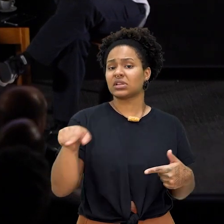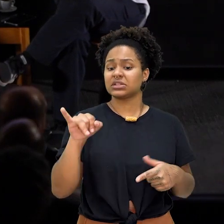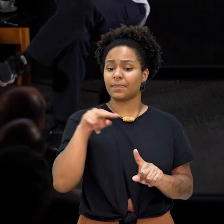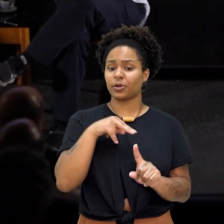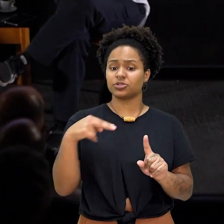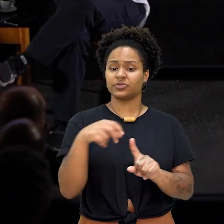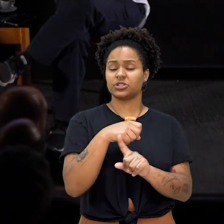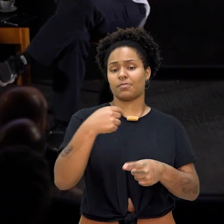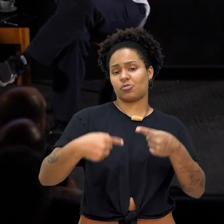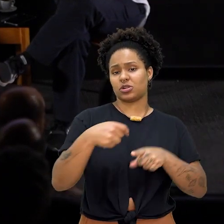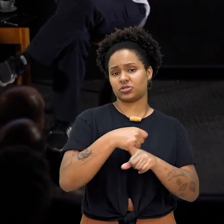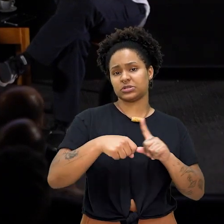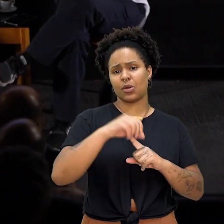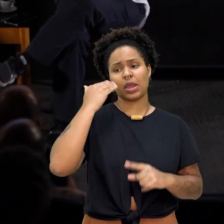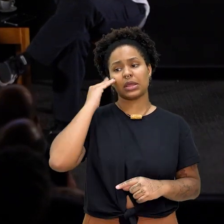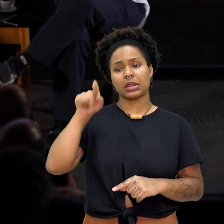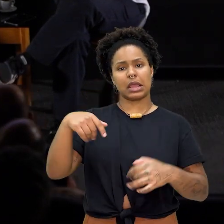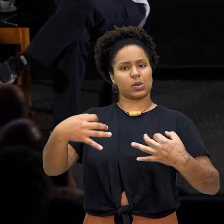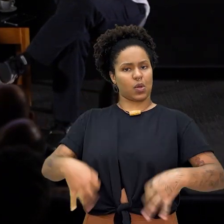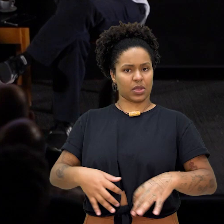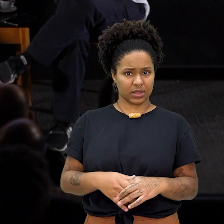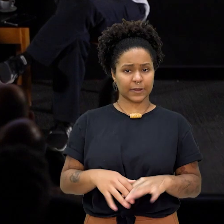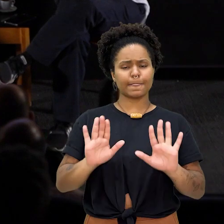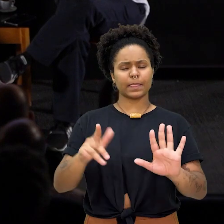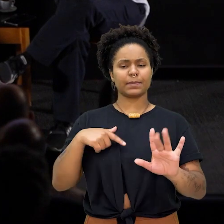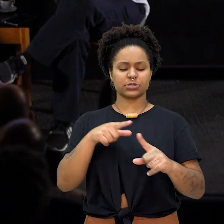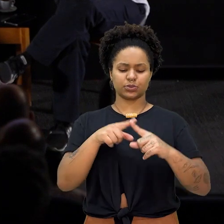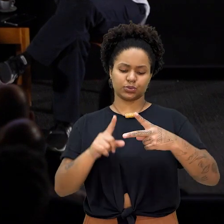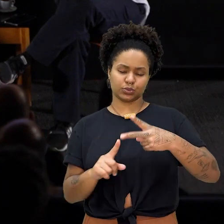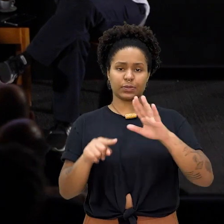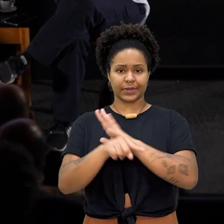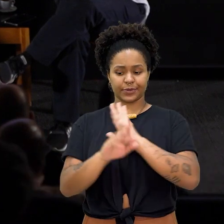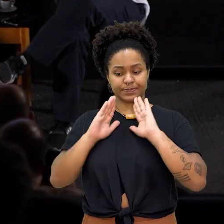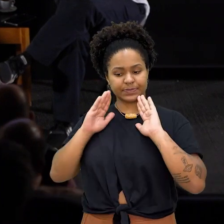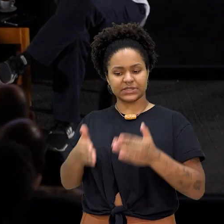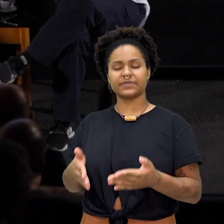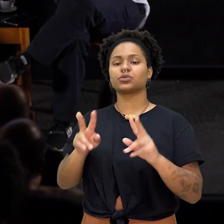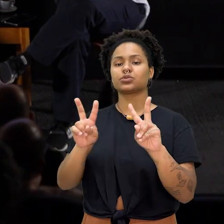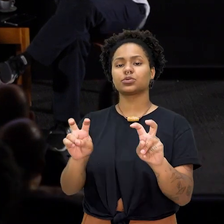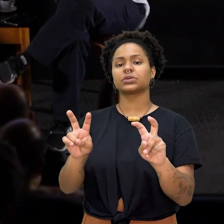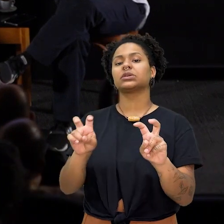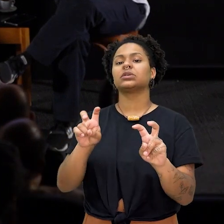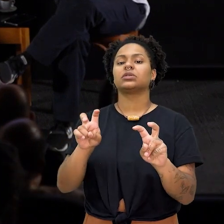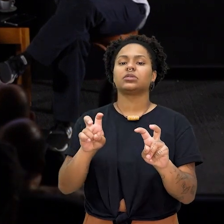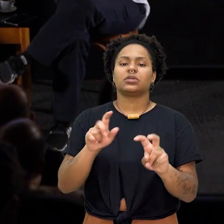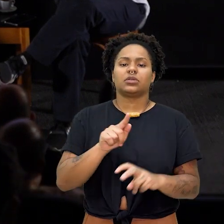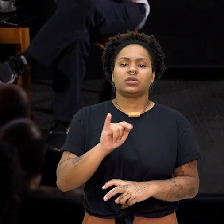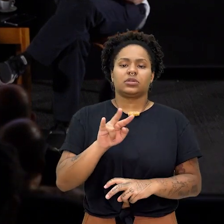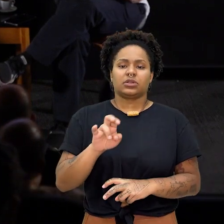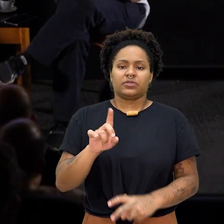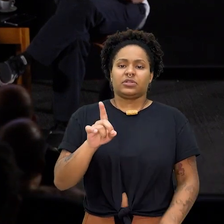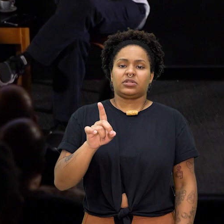do ponto de vista da política social, entendesse como o mais correto. Mas eu tenho 2 perguntas aqui especificamente sobre a Give